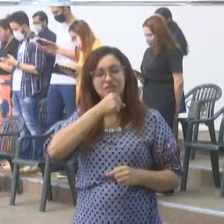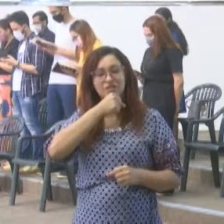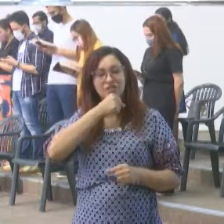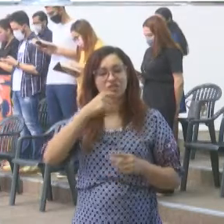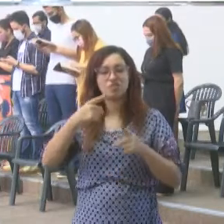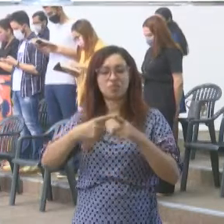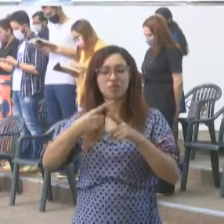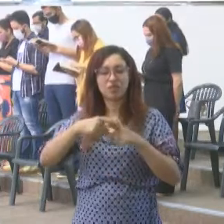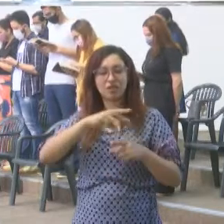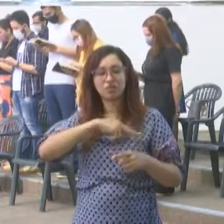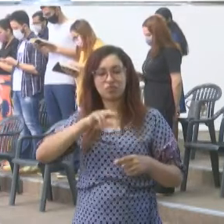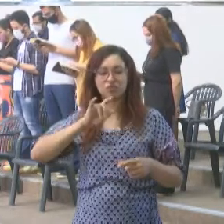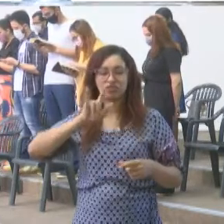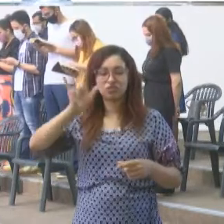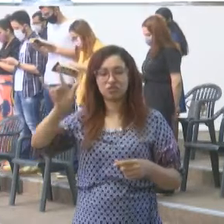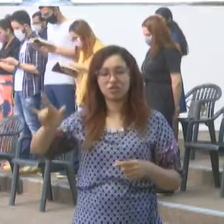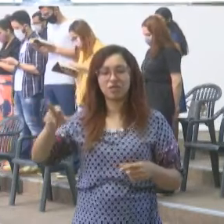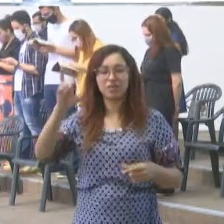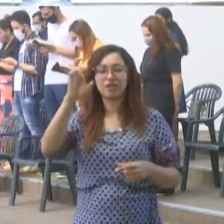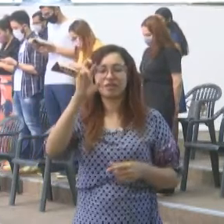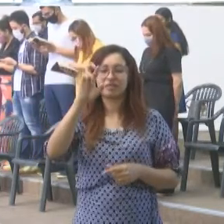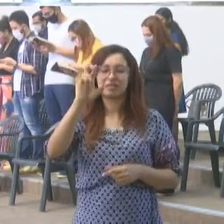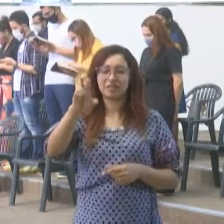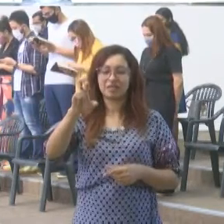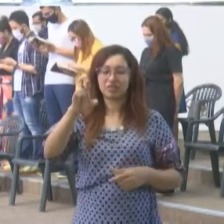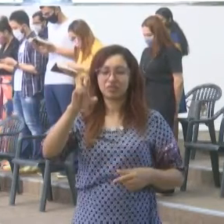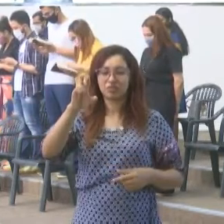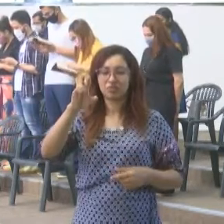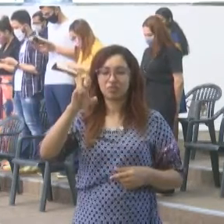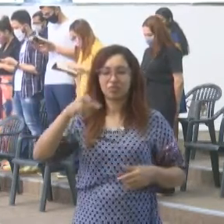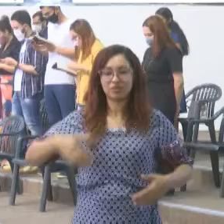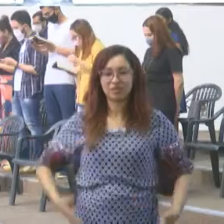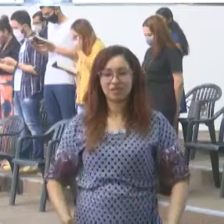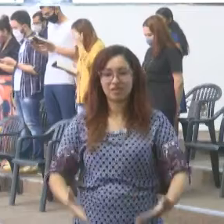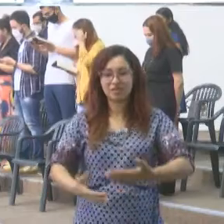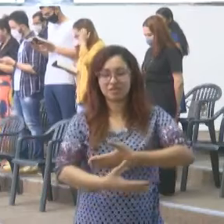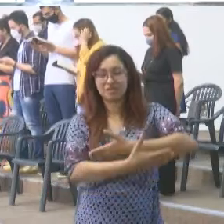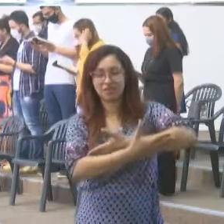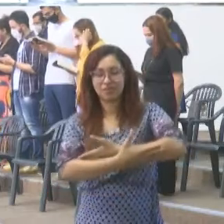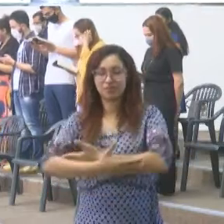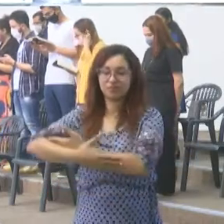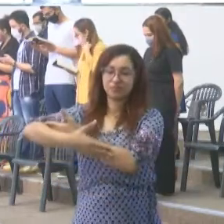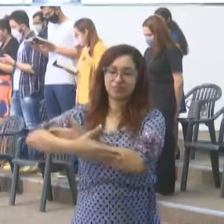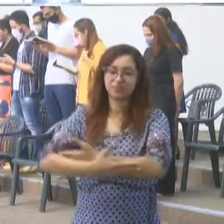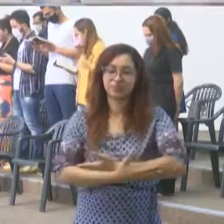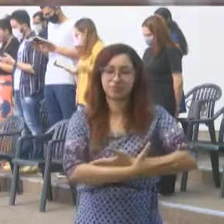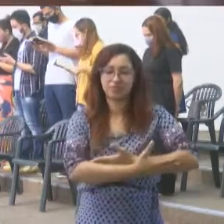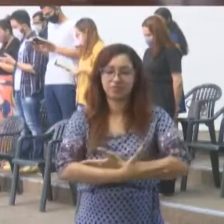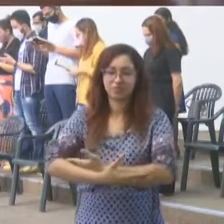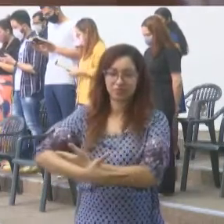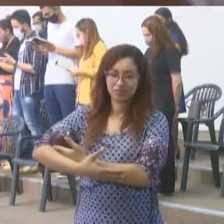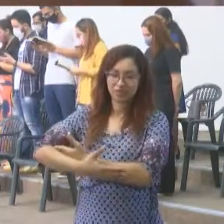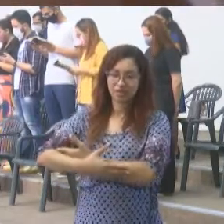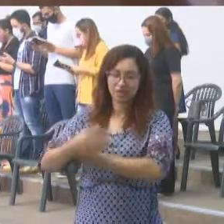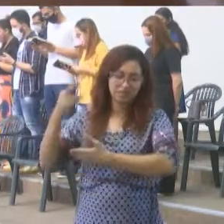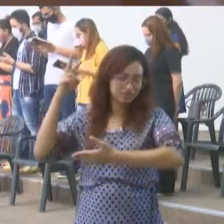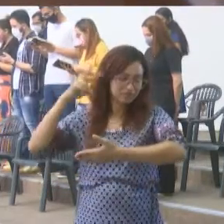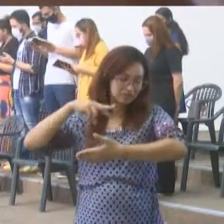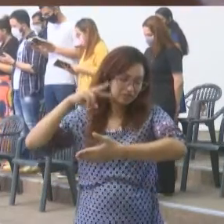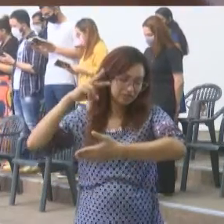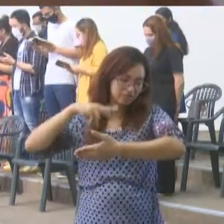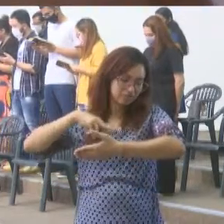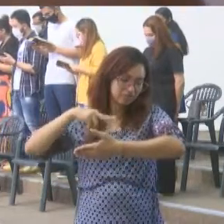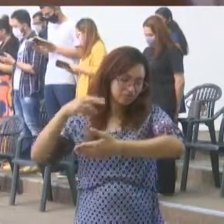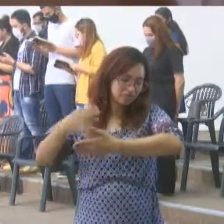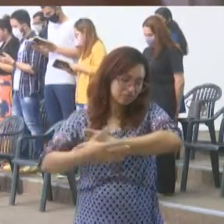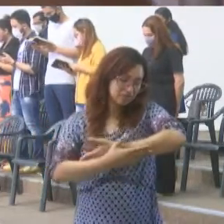ama, o deu à luz, e ele te é melhor do que 7 filhos. Noemi tomou o menino e o pôs